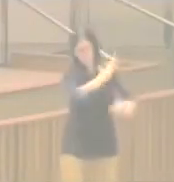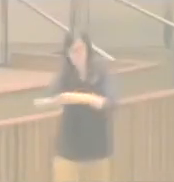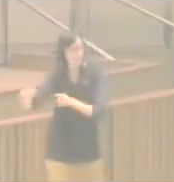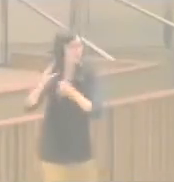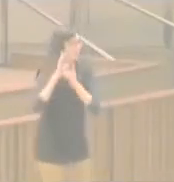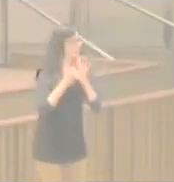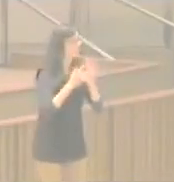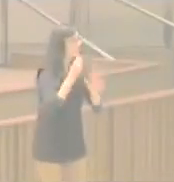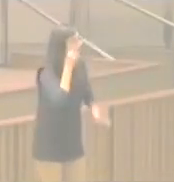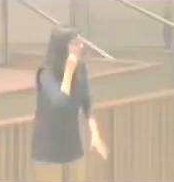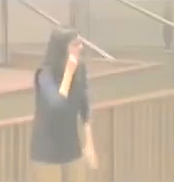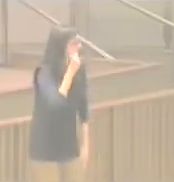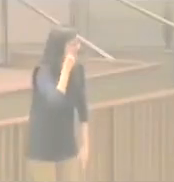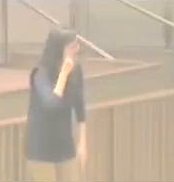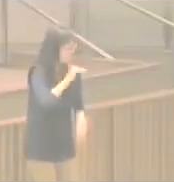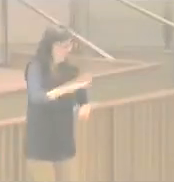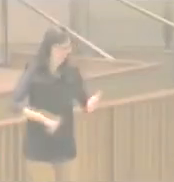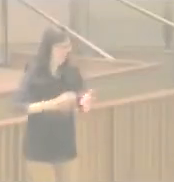coração.